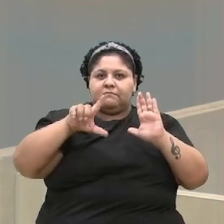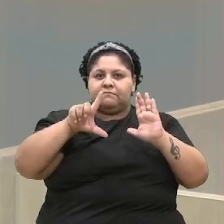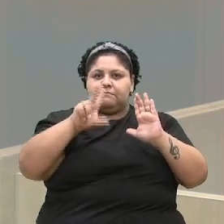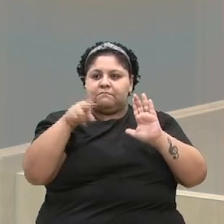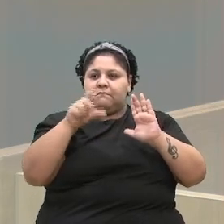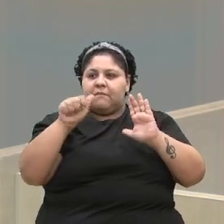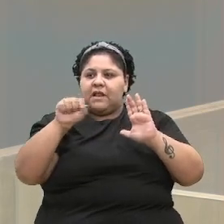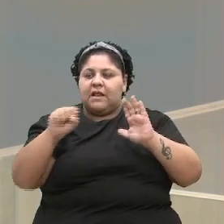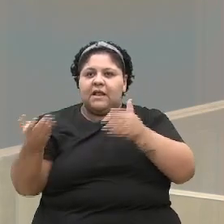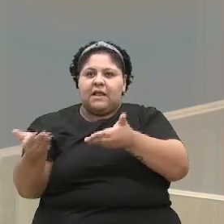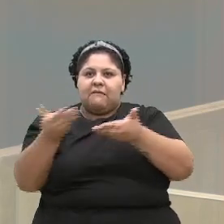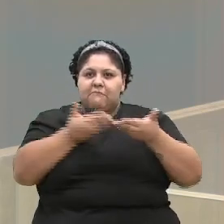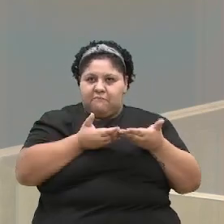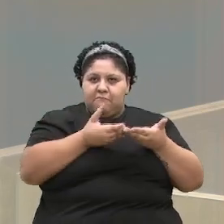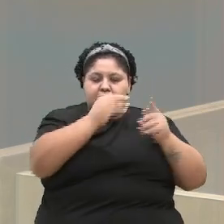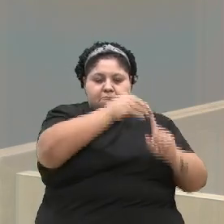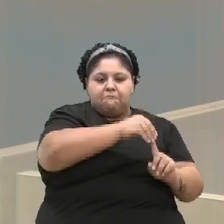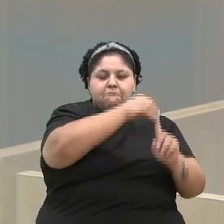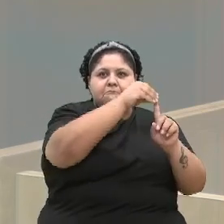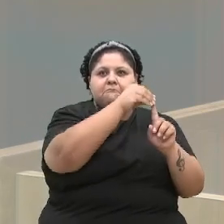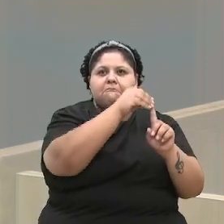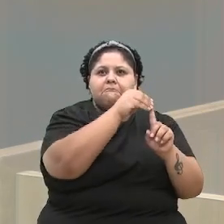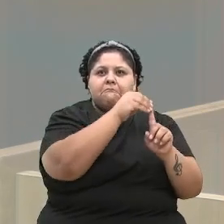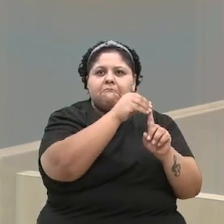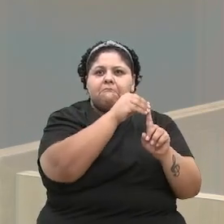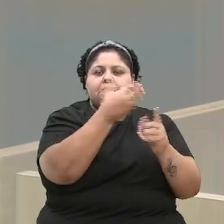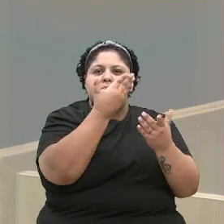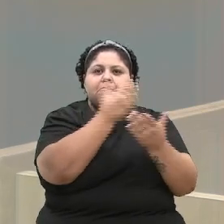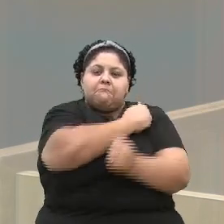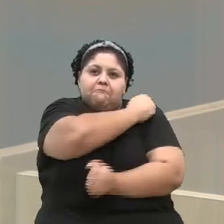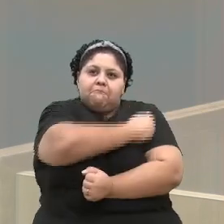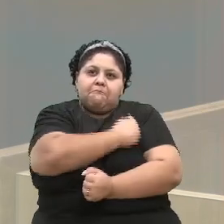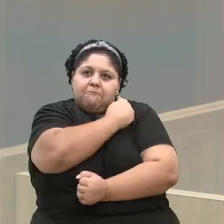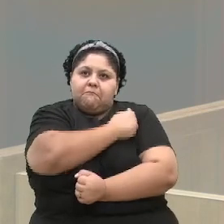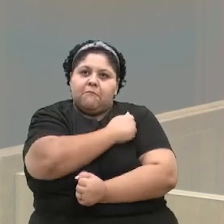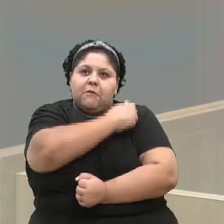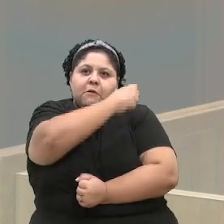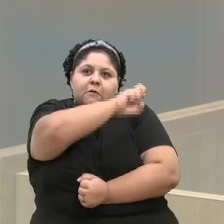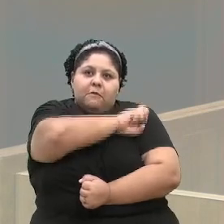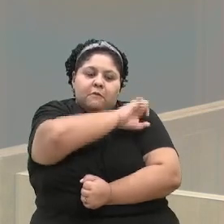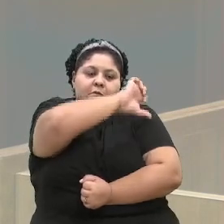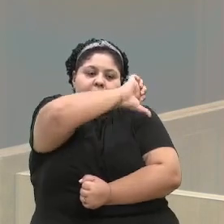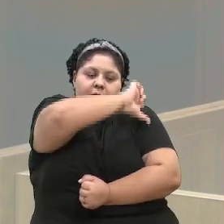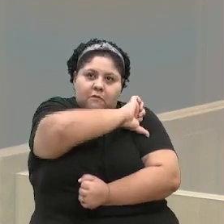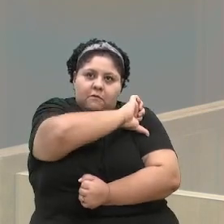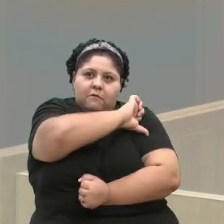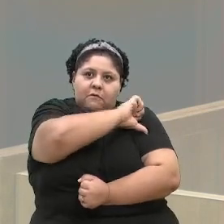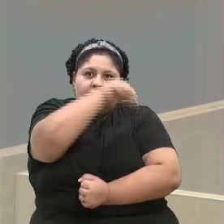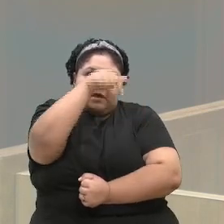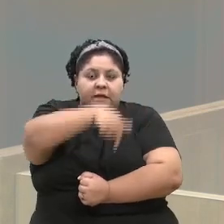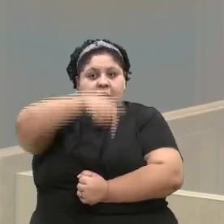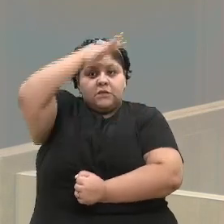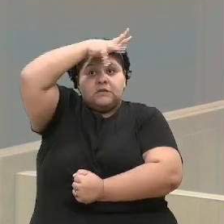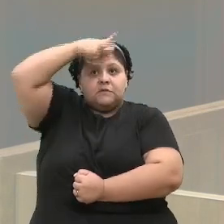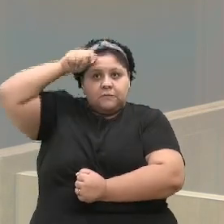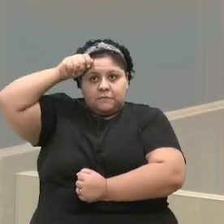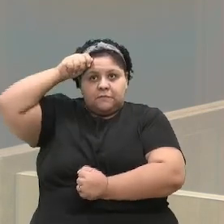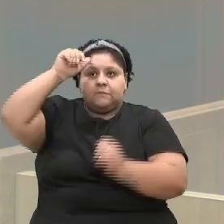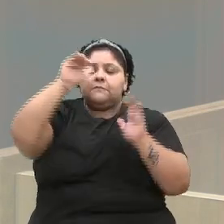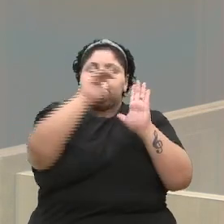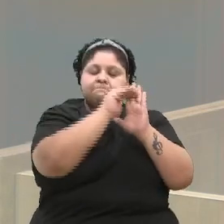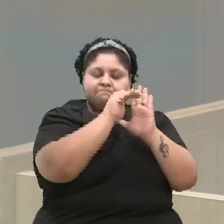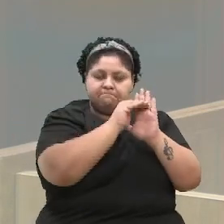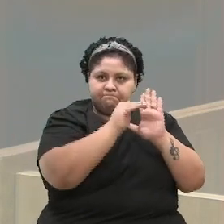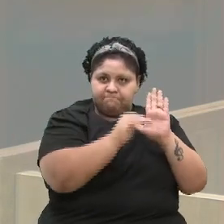atenderá preferencialmente os estudantes do ensino fundamental da rede municipal. O programa das